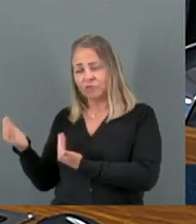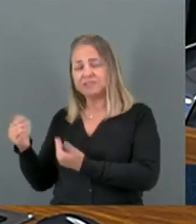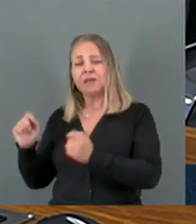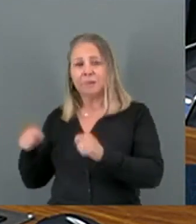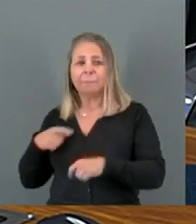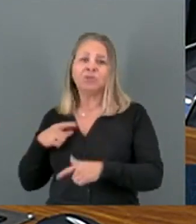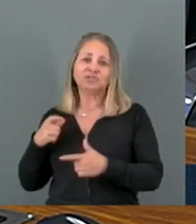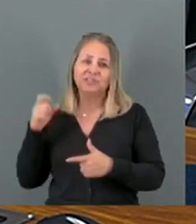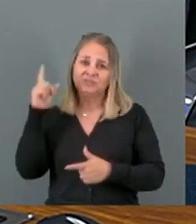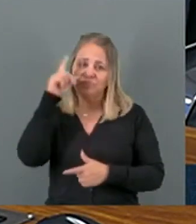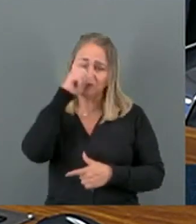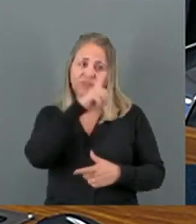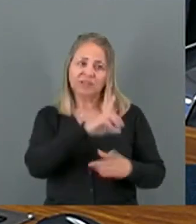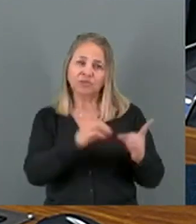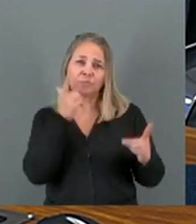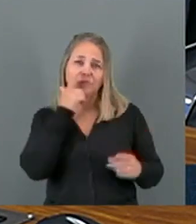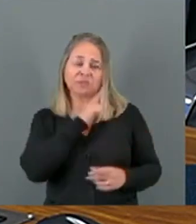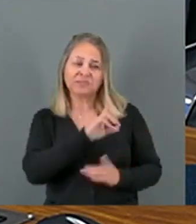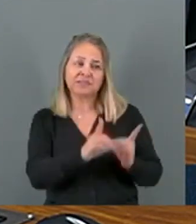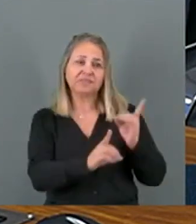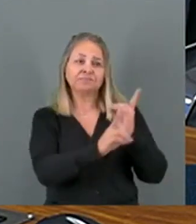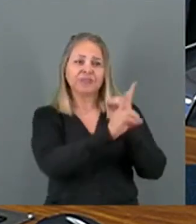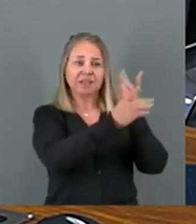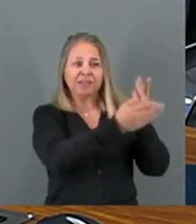atender essa nova demanda.